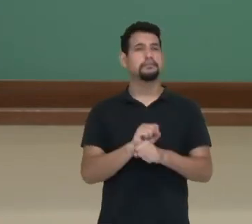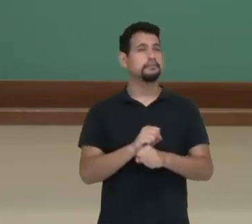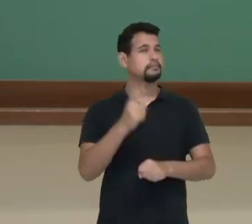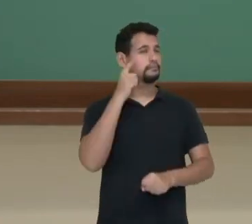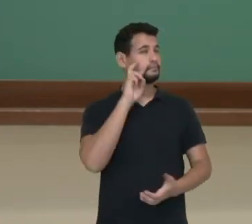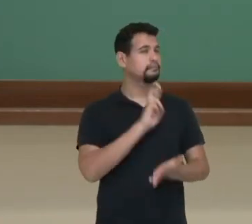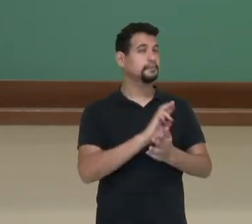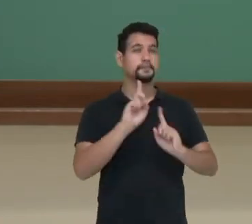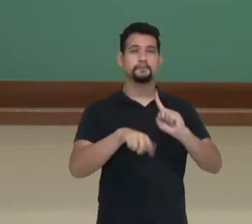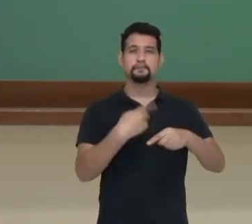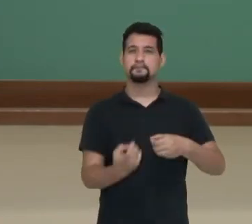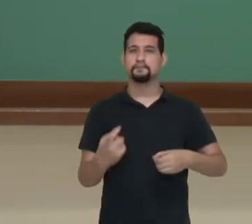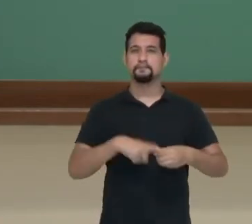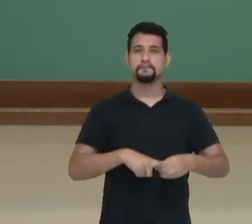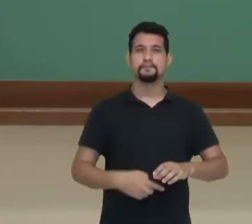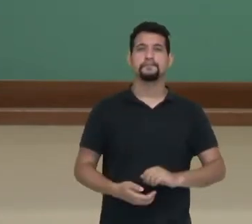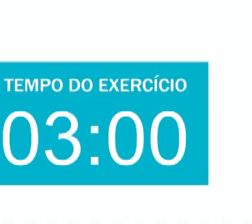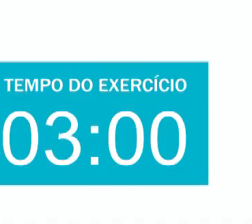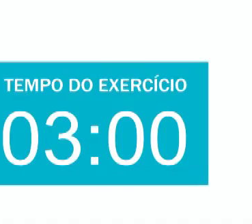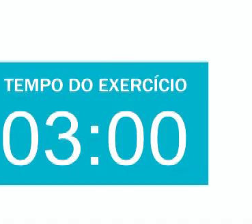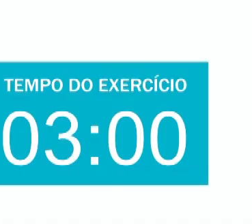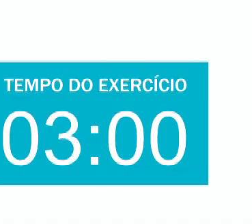para pensar? E eu já retorno.